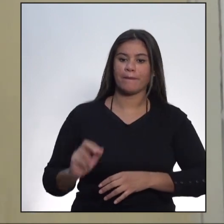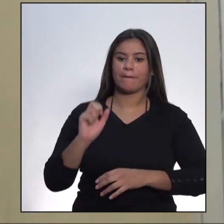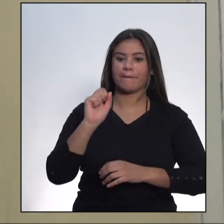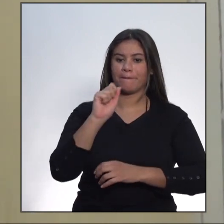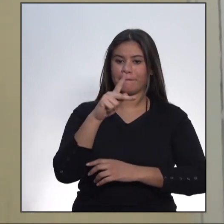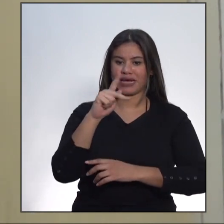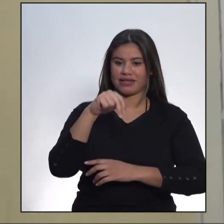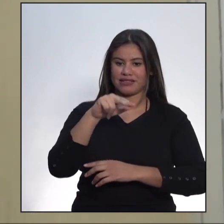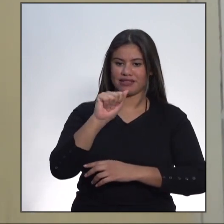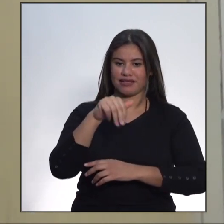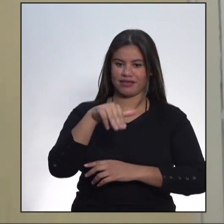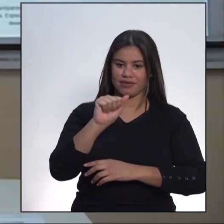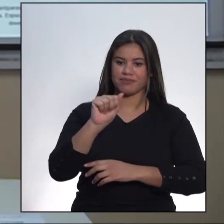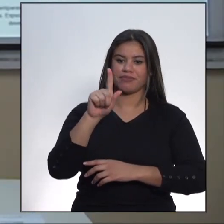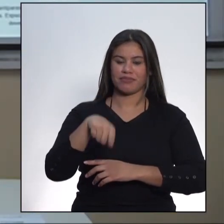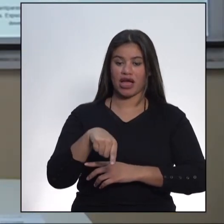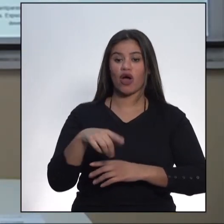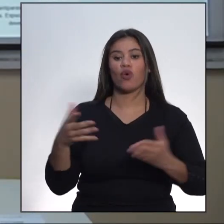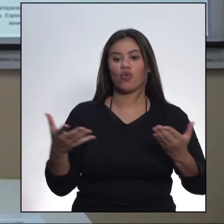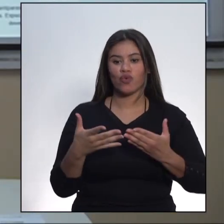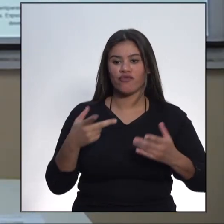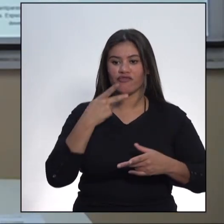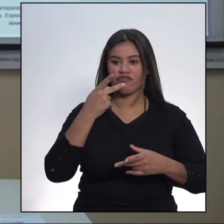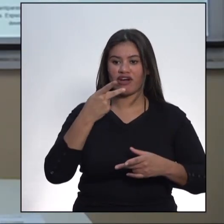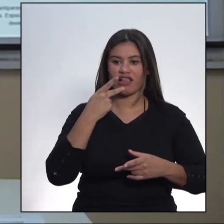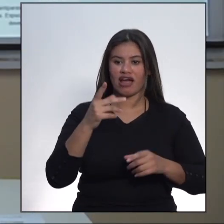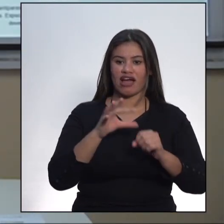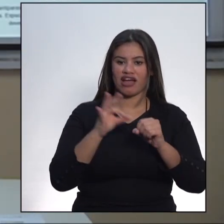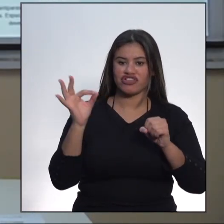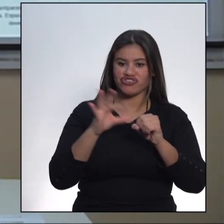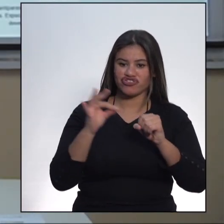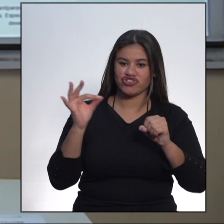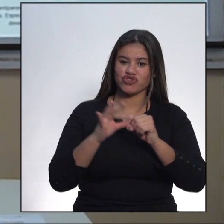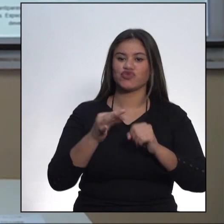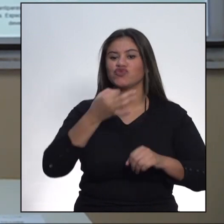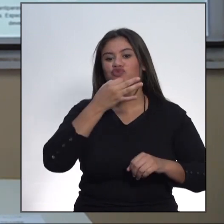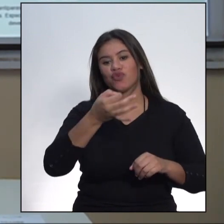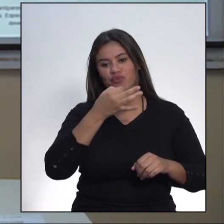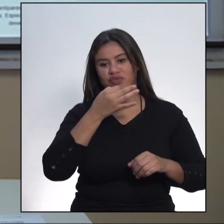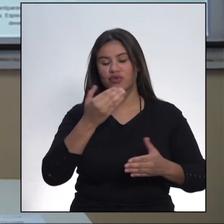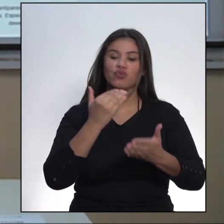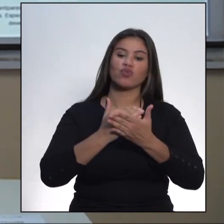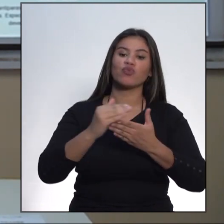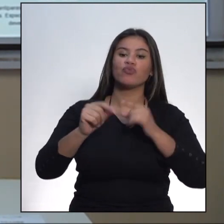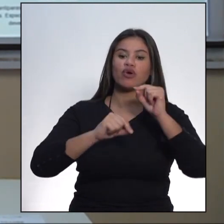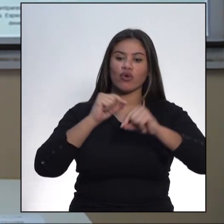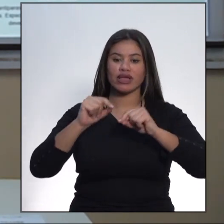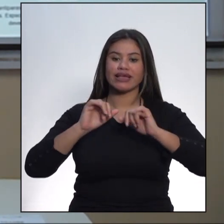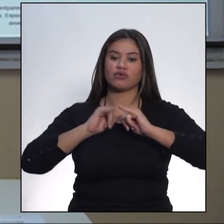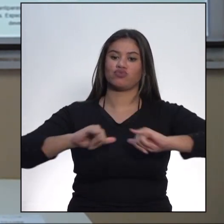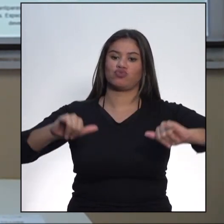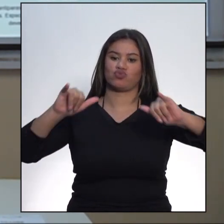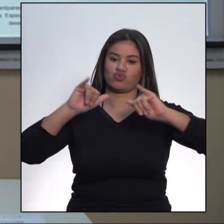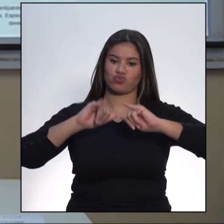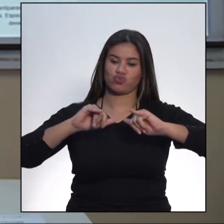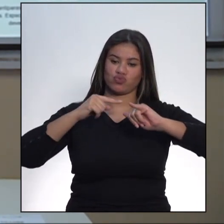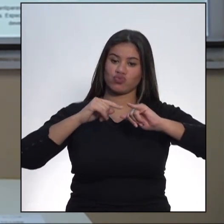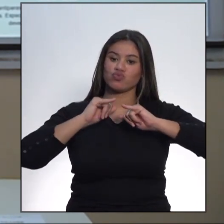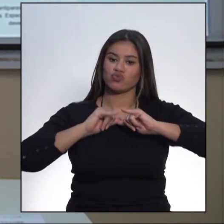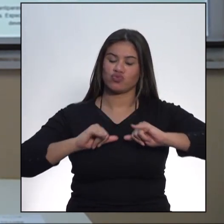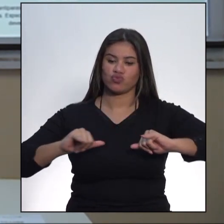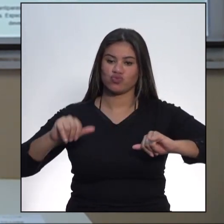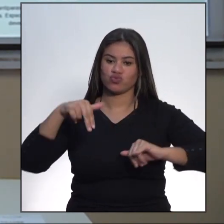aula sobre artigo de opinião. Nós vamos começar com as notícias, tá? Primeiramente,